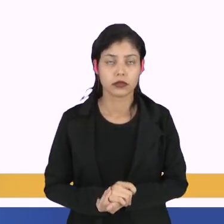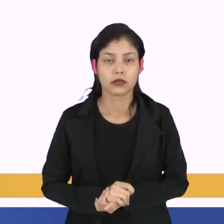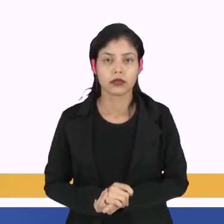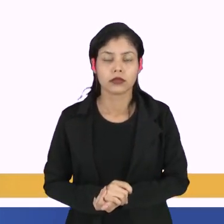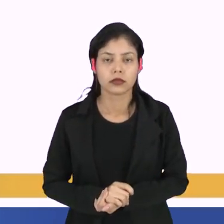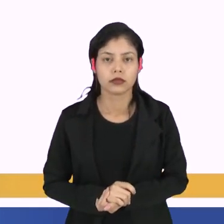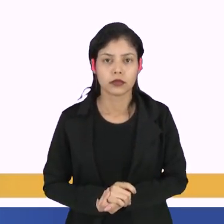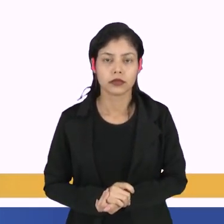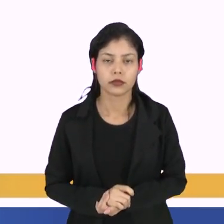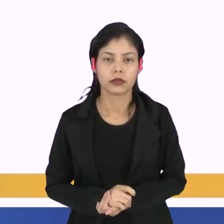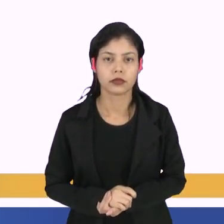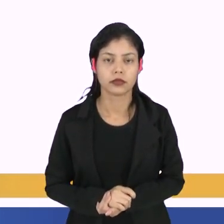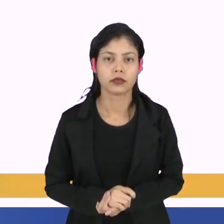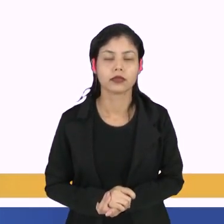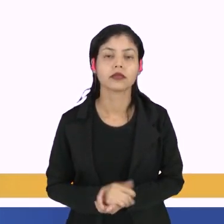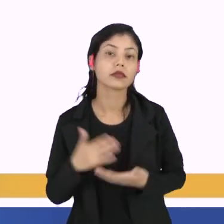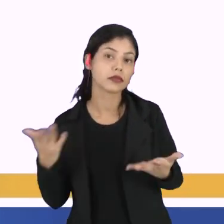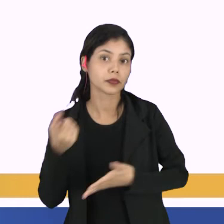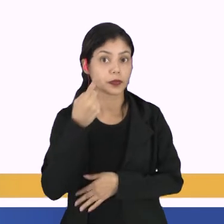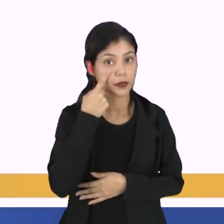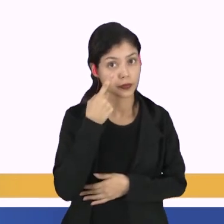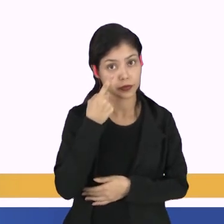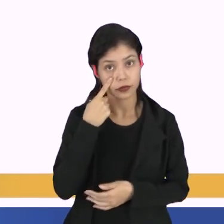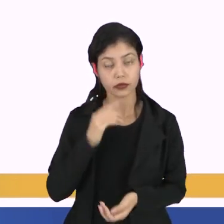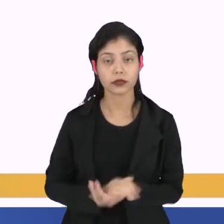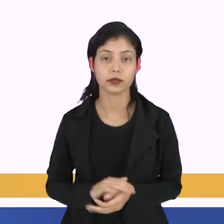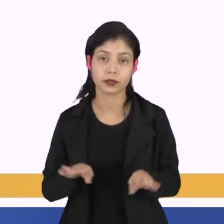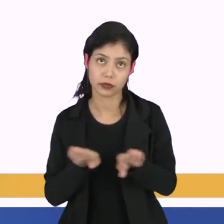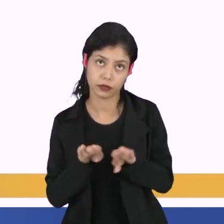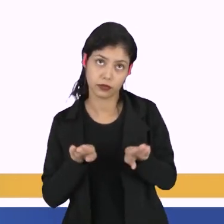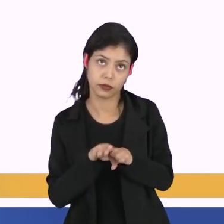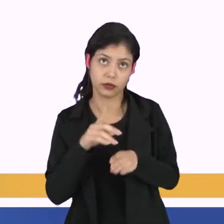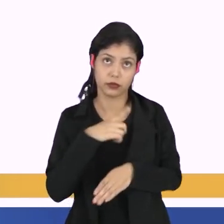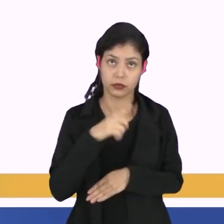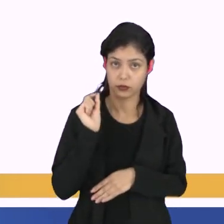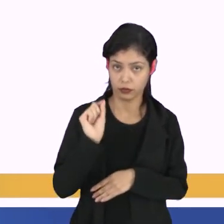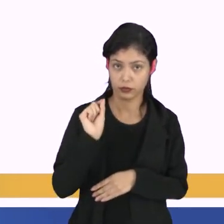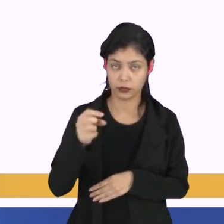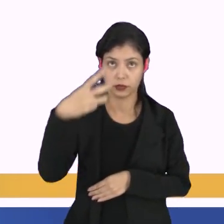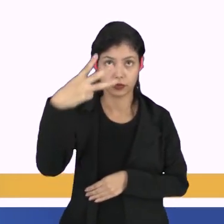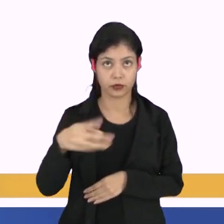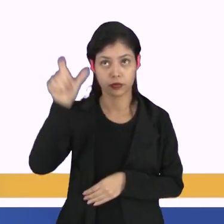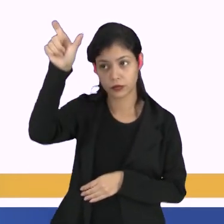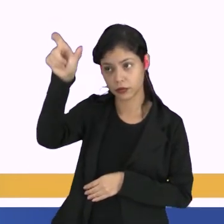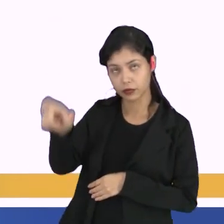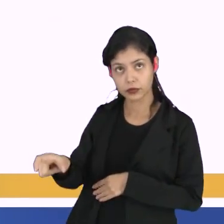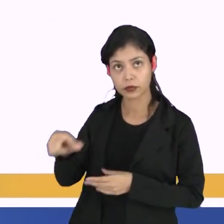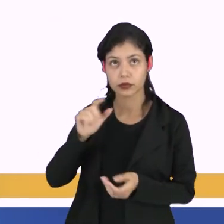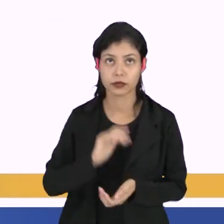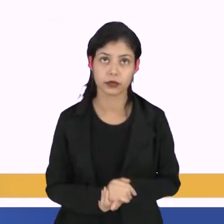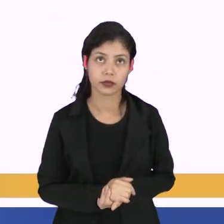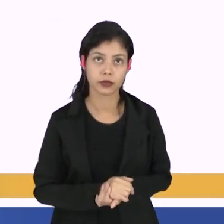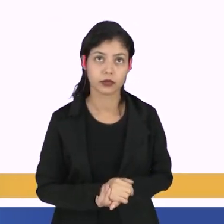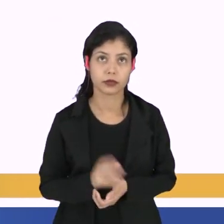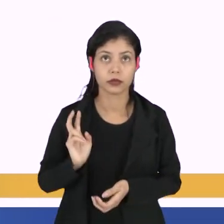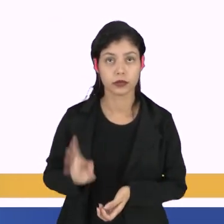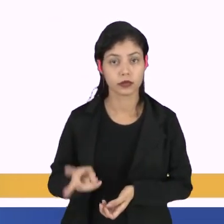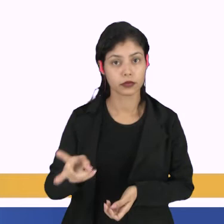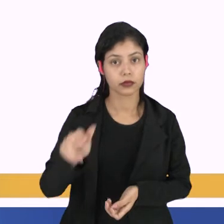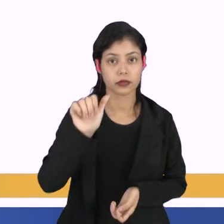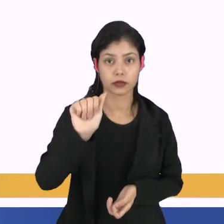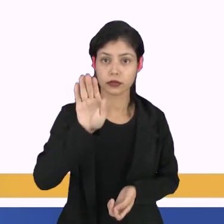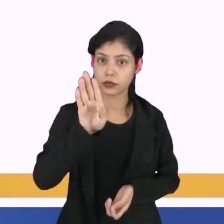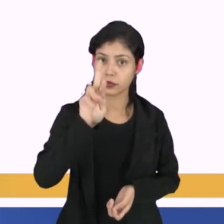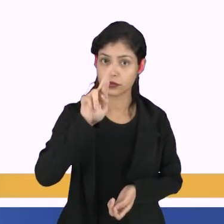de edição. Então, observe também que nós temos a terceira coluna, que é da frequência